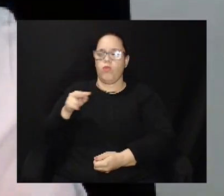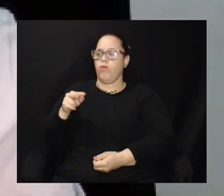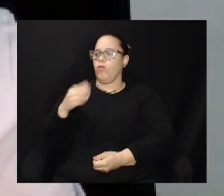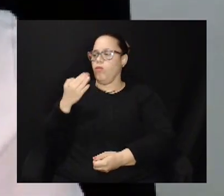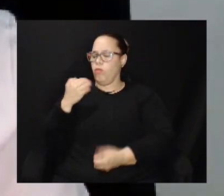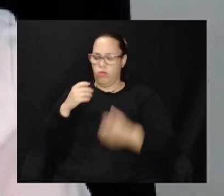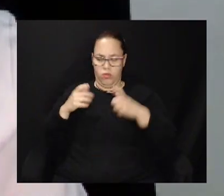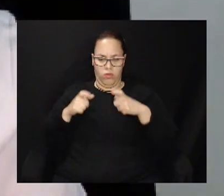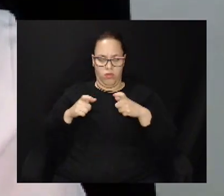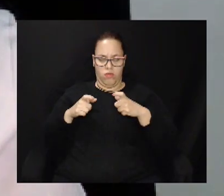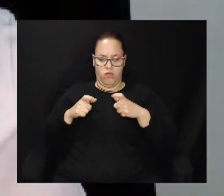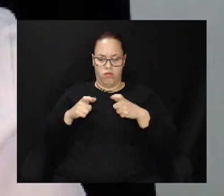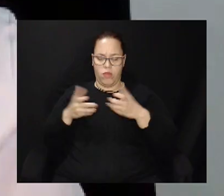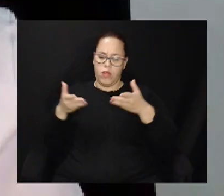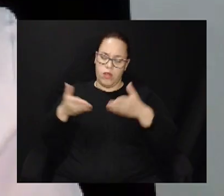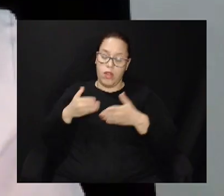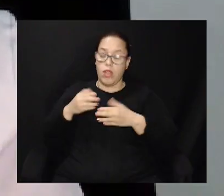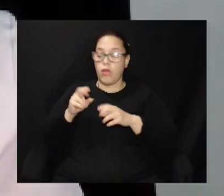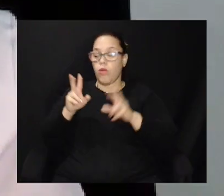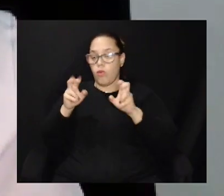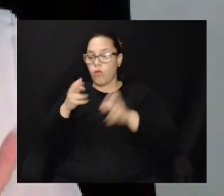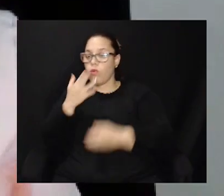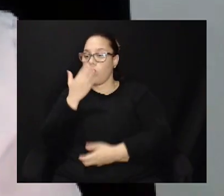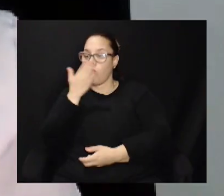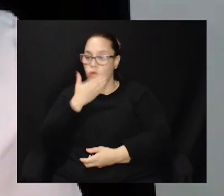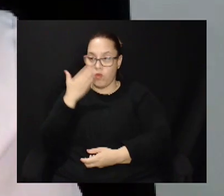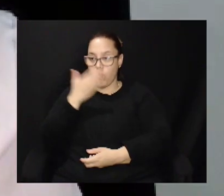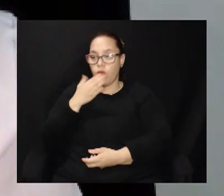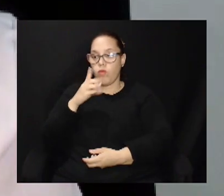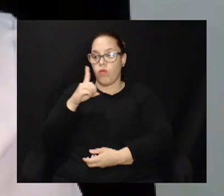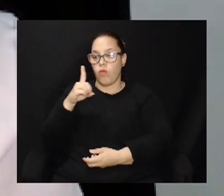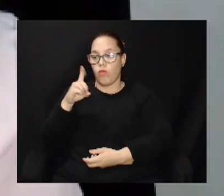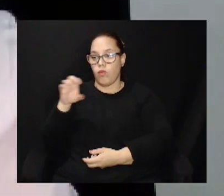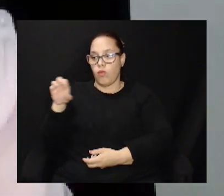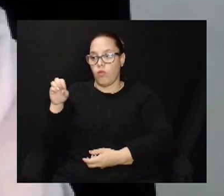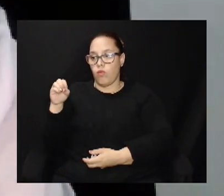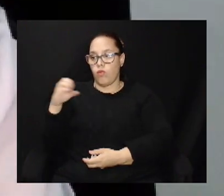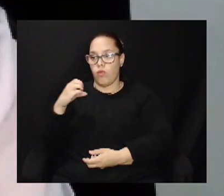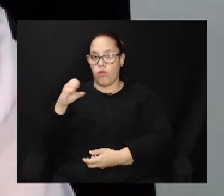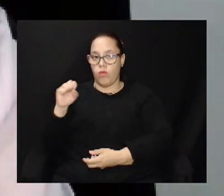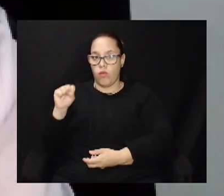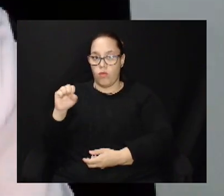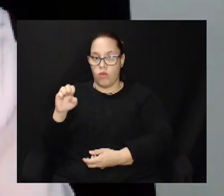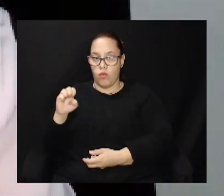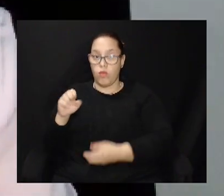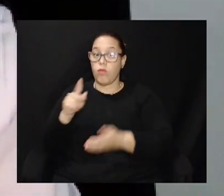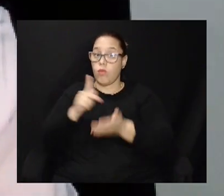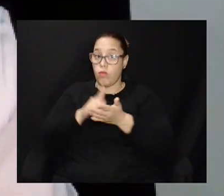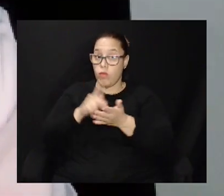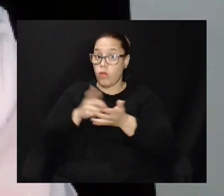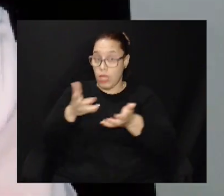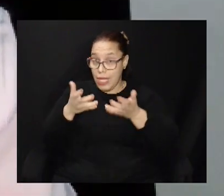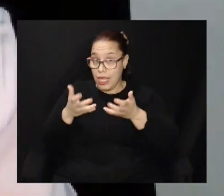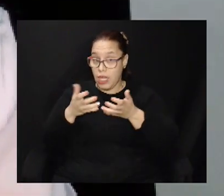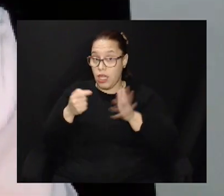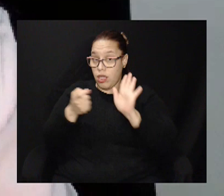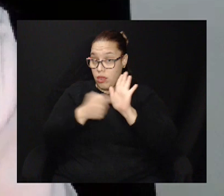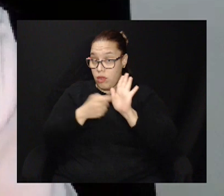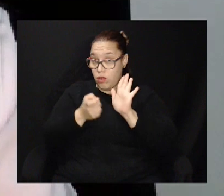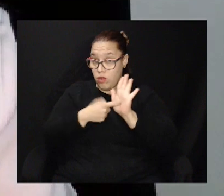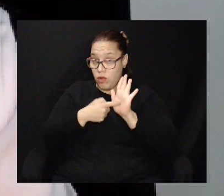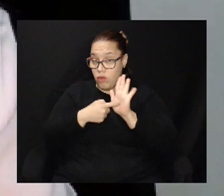E sobre o doce, sobre o açúcar, é exatamente isso, é trazer para a consciência. Você realmente quer esse doce? Eu trabalho muito essa parte